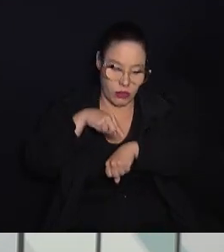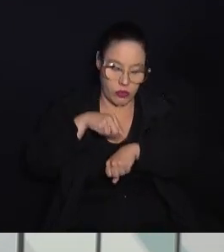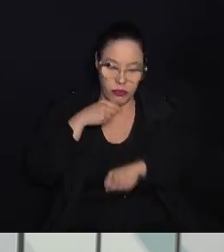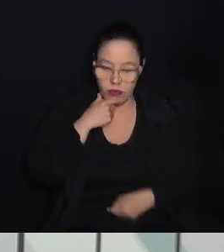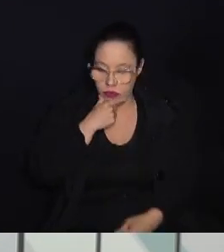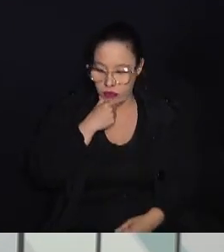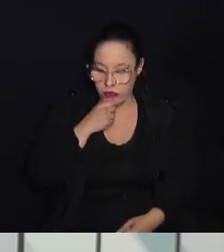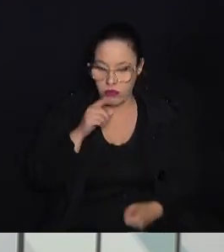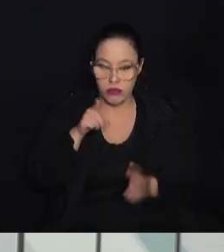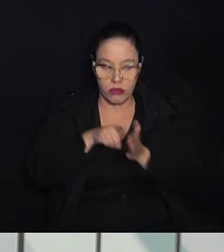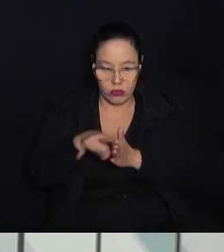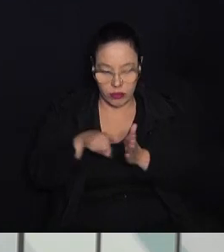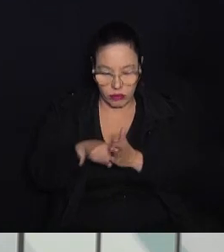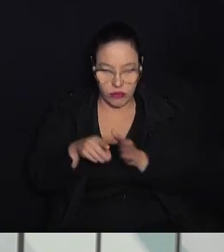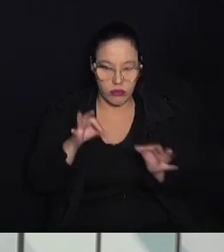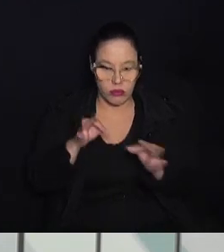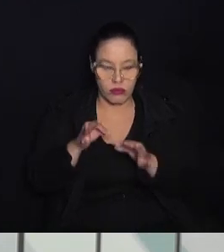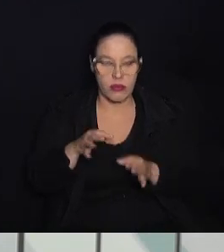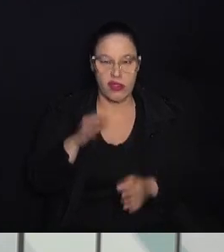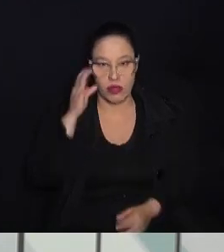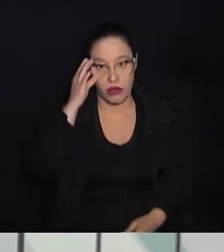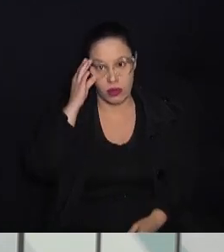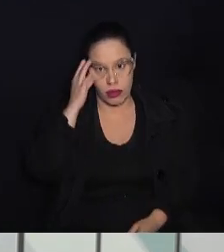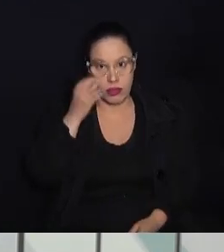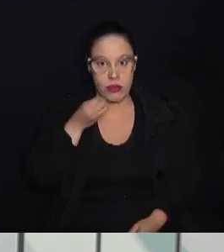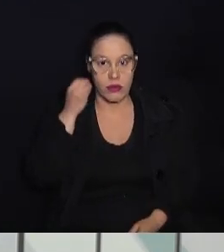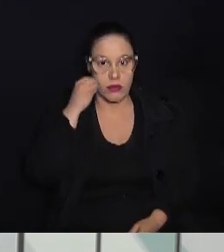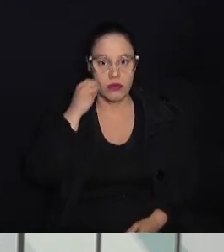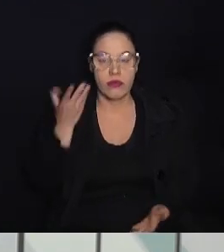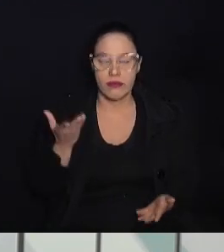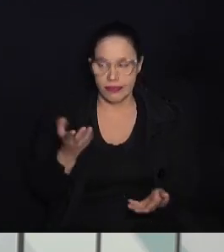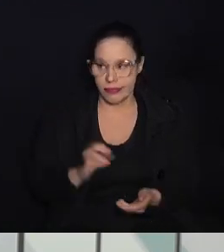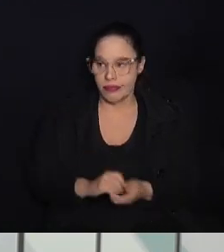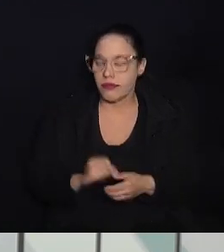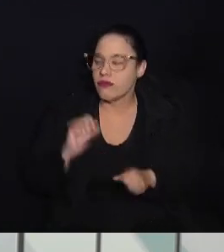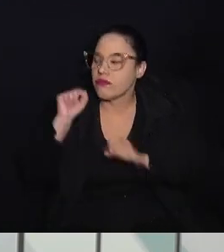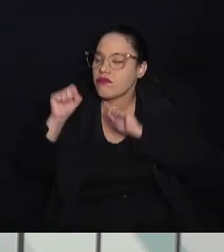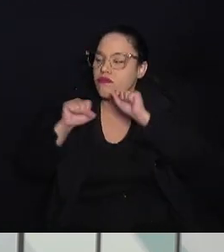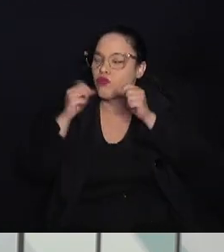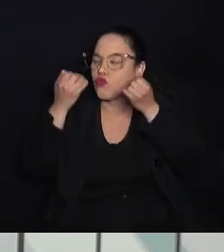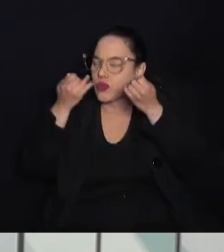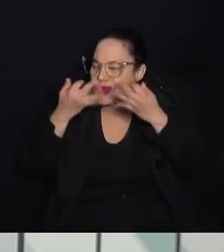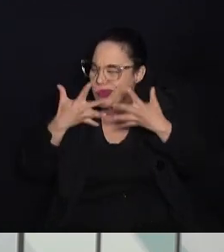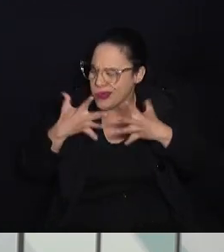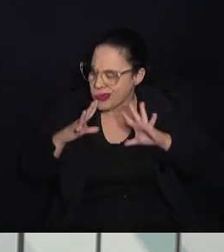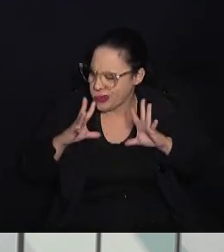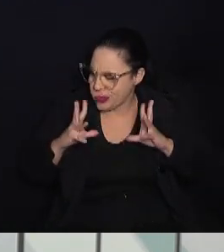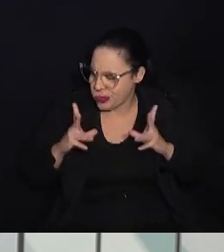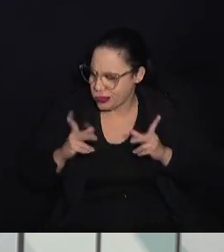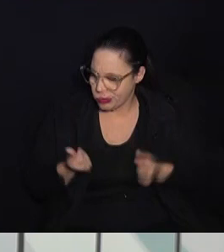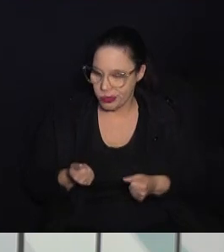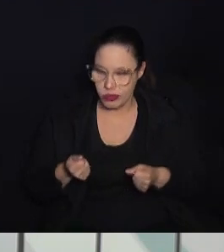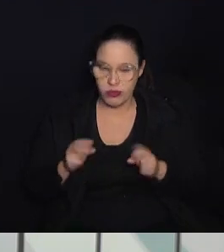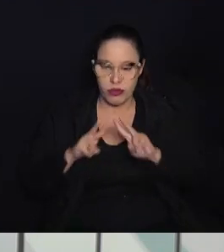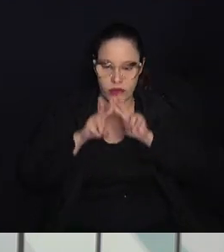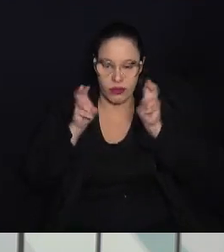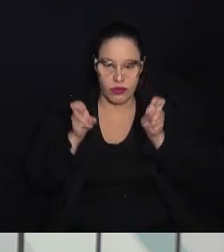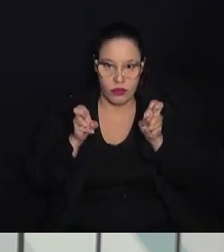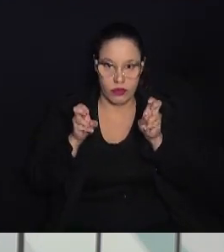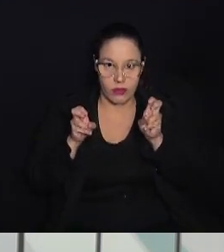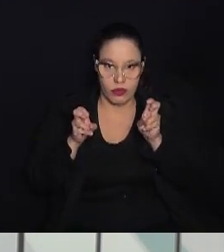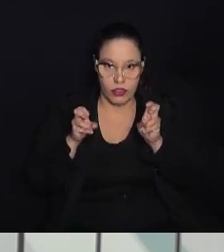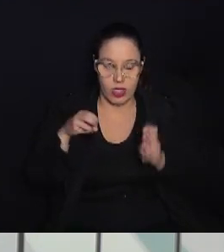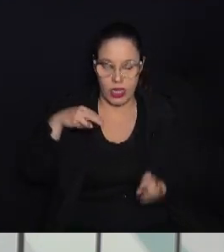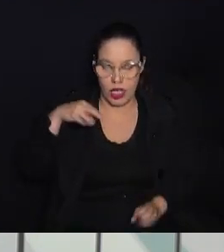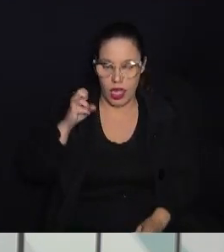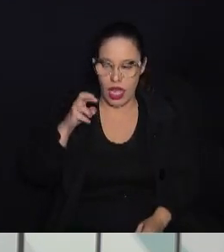Os estudos apontam benefícios desse teste. E quem vai esclarecer tudo sobre esse tema é